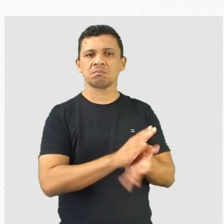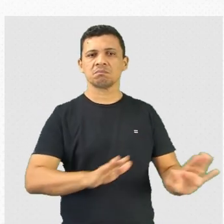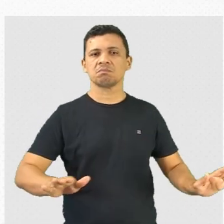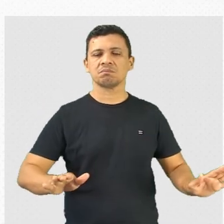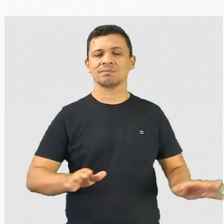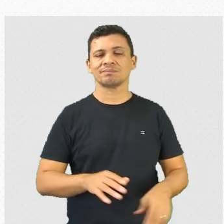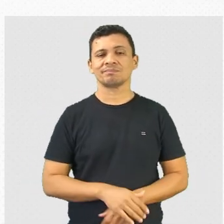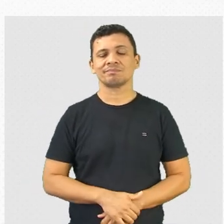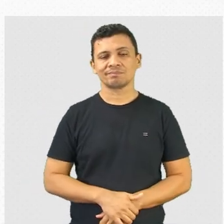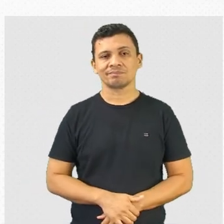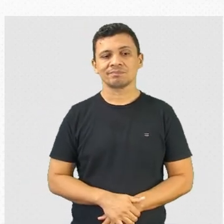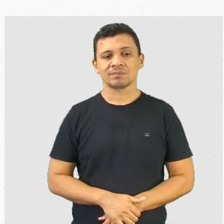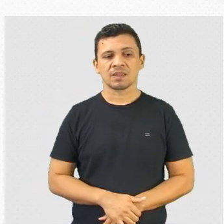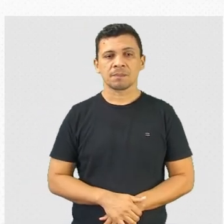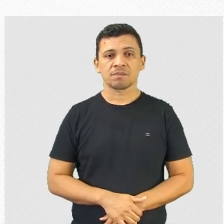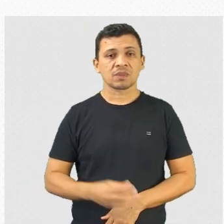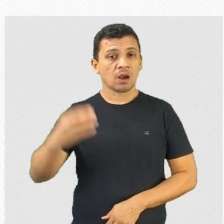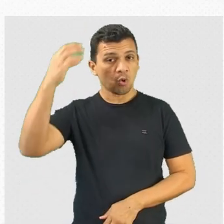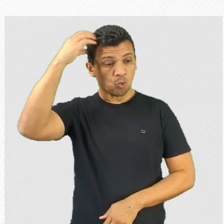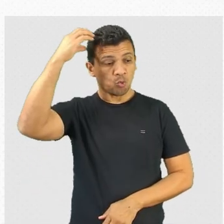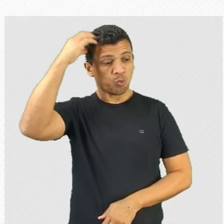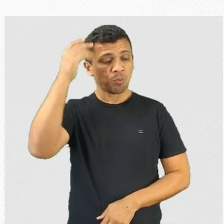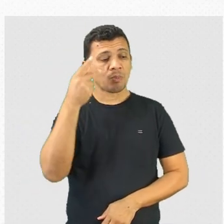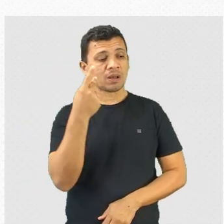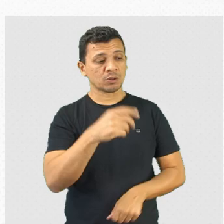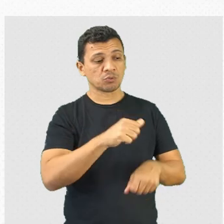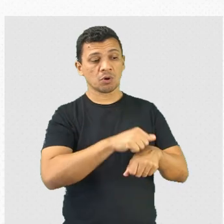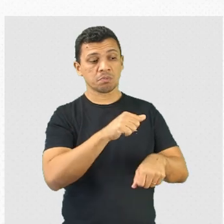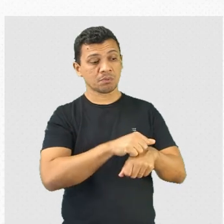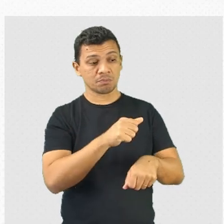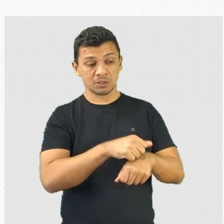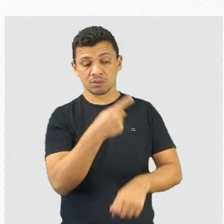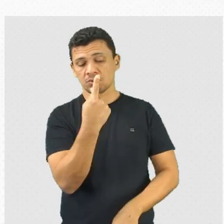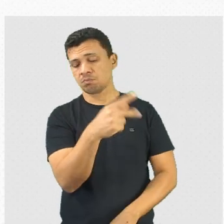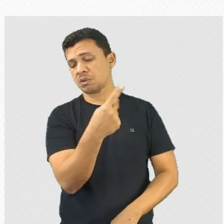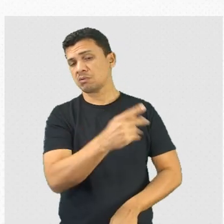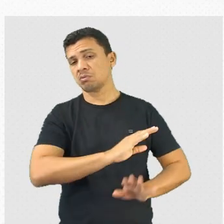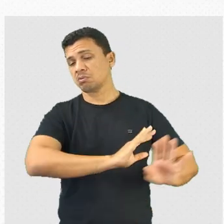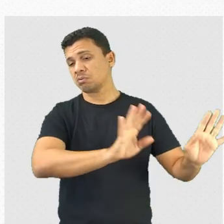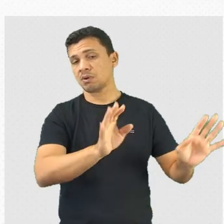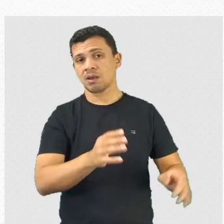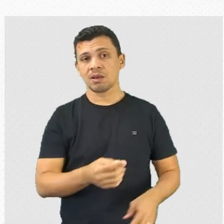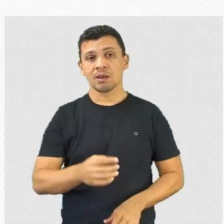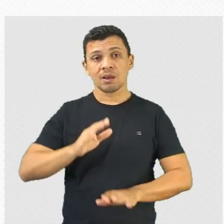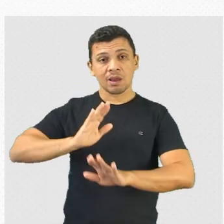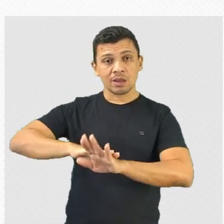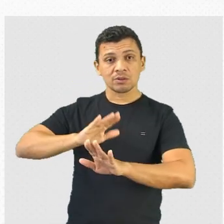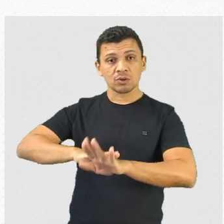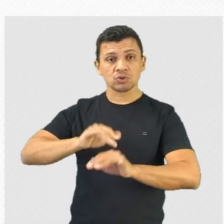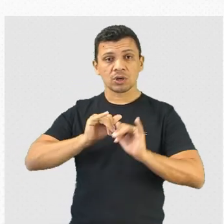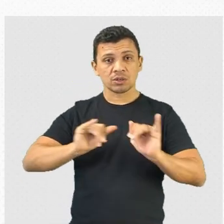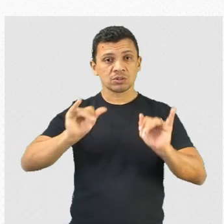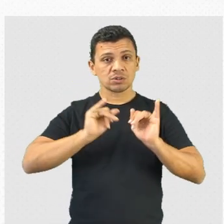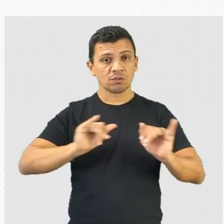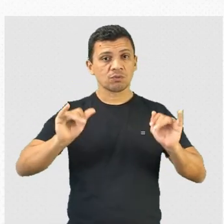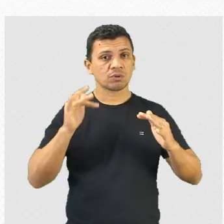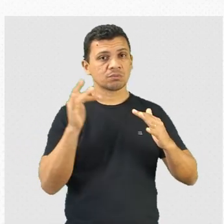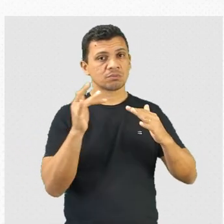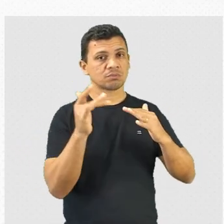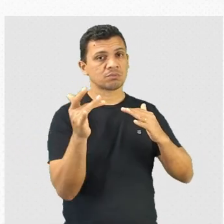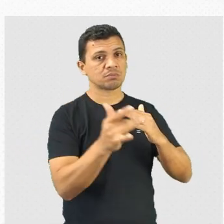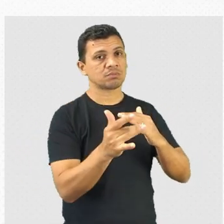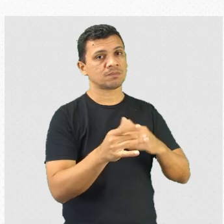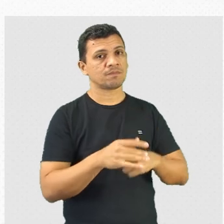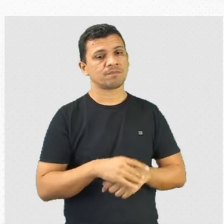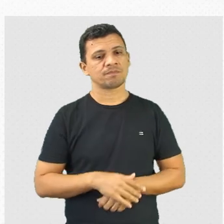Então a culpa da tua pobreza é tua mesma. Essa é a ideologia que se passa hegemonicamente nas redes sociais,